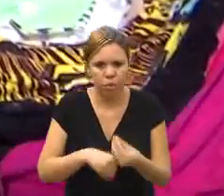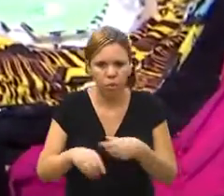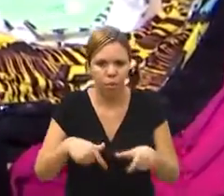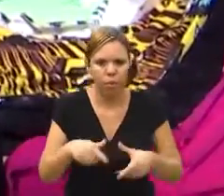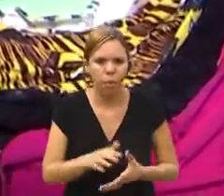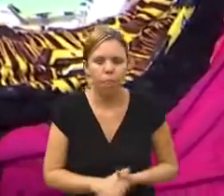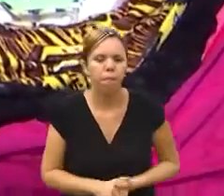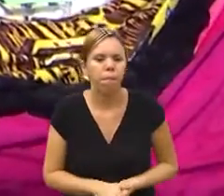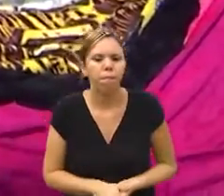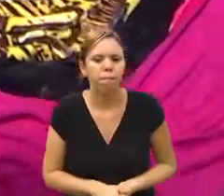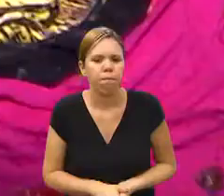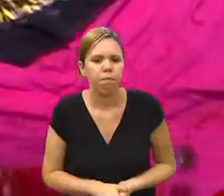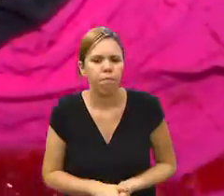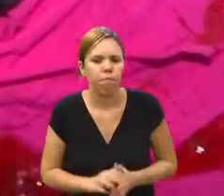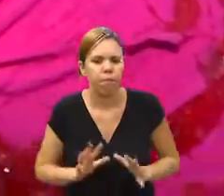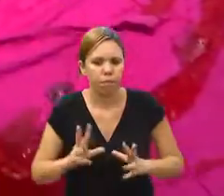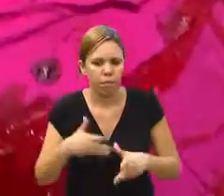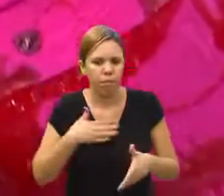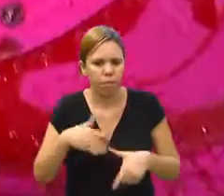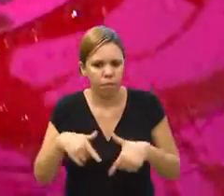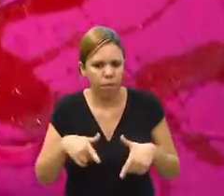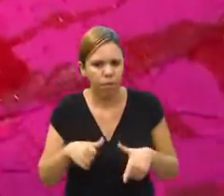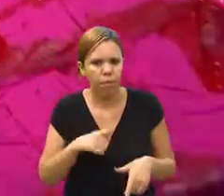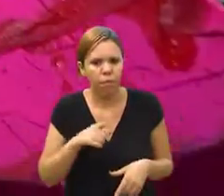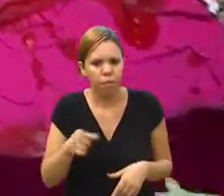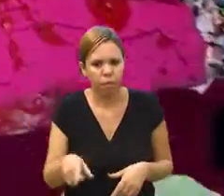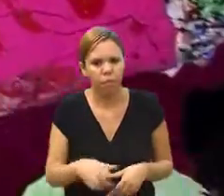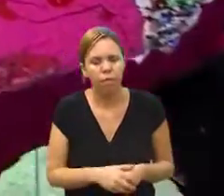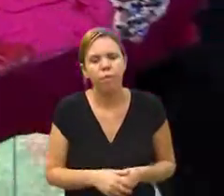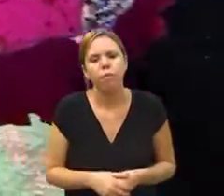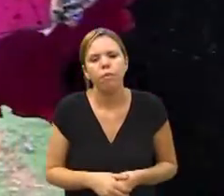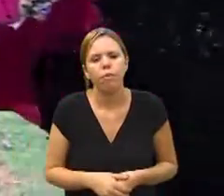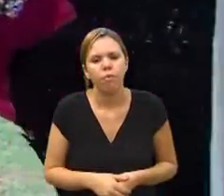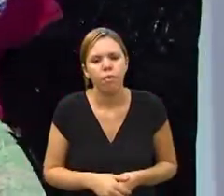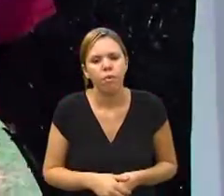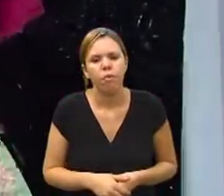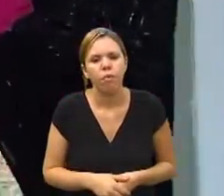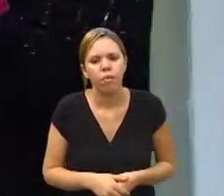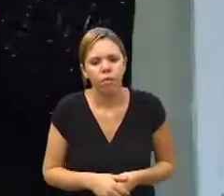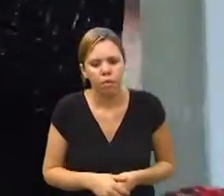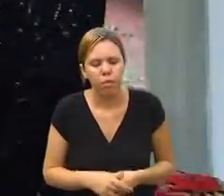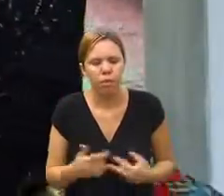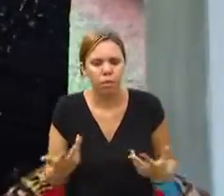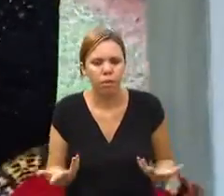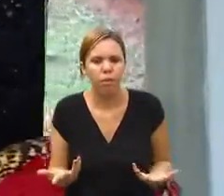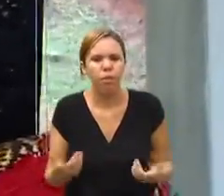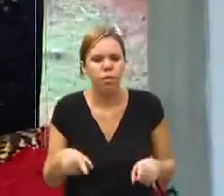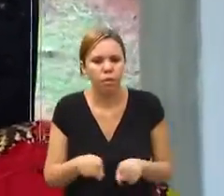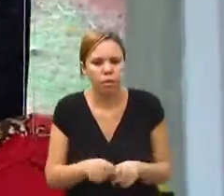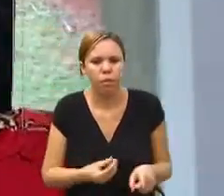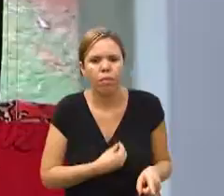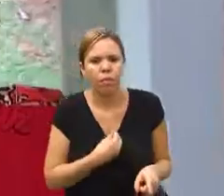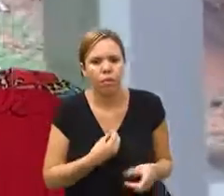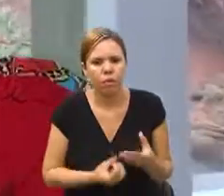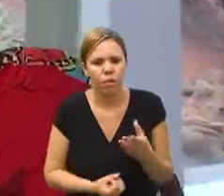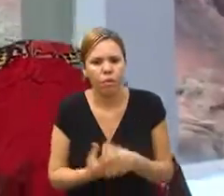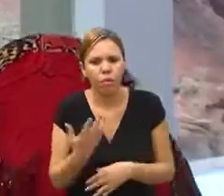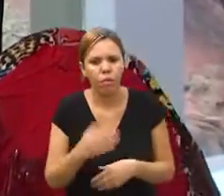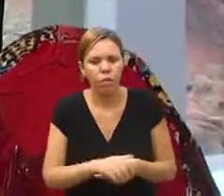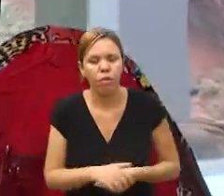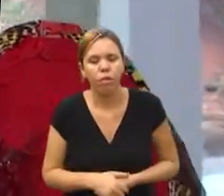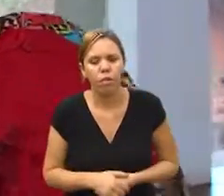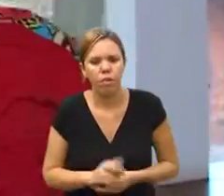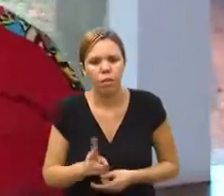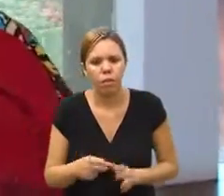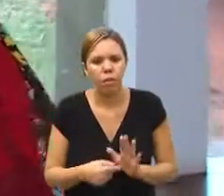trabalho. Então, todos os meus trabalhos vão ter esse tipo de resina que tem essa coisa do organismo, da vida, das coisas que são fluidas. Isso